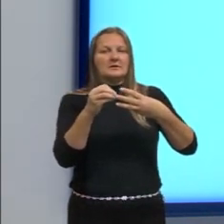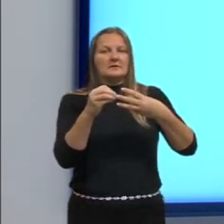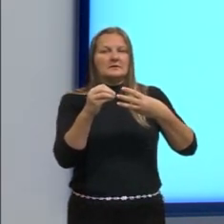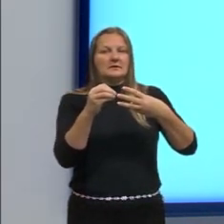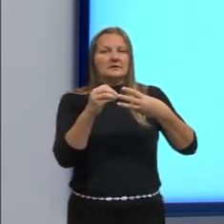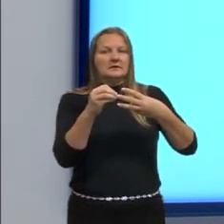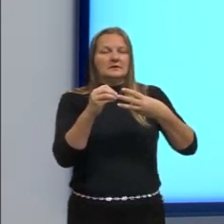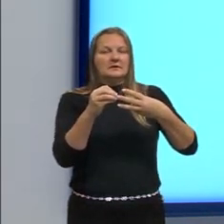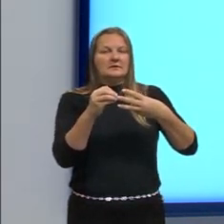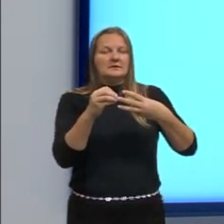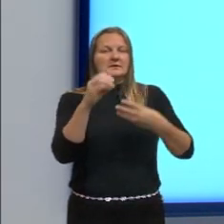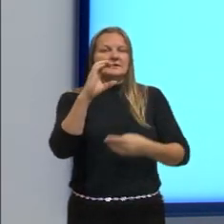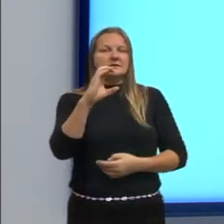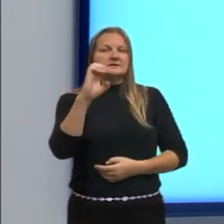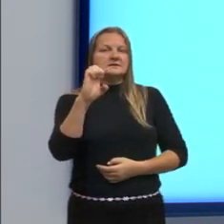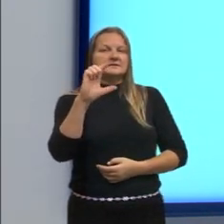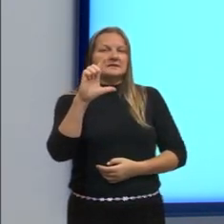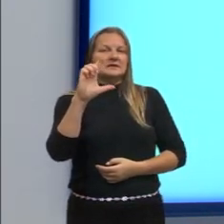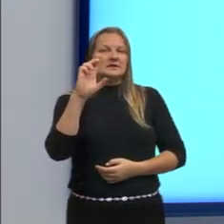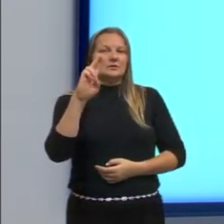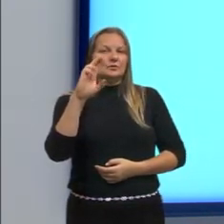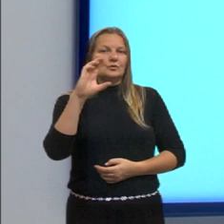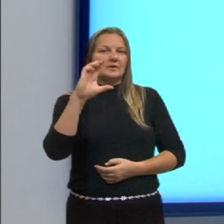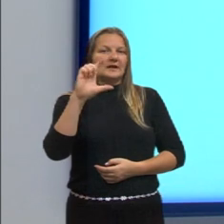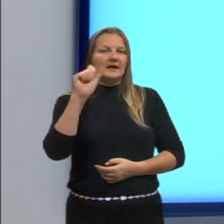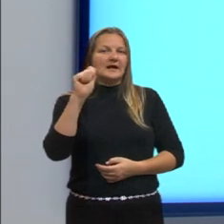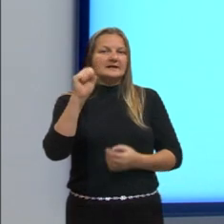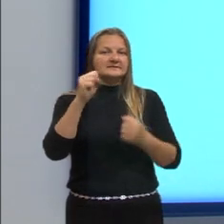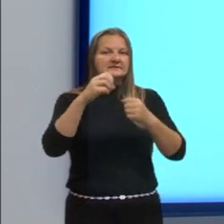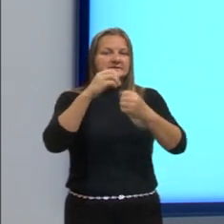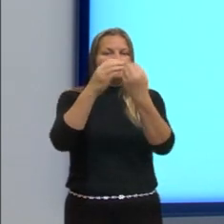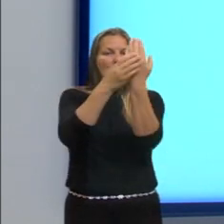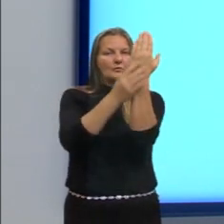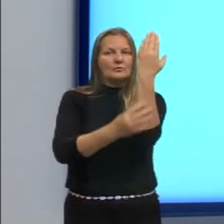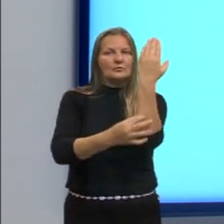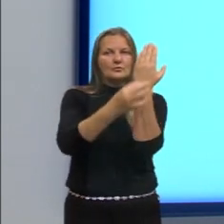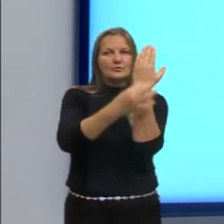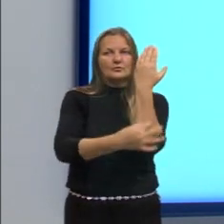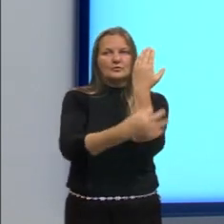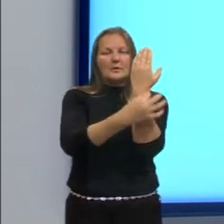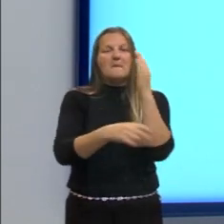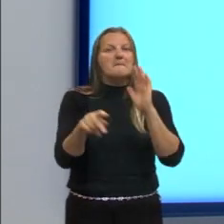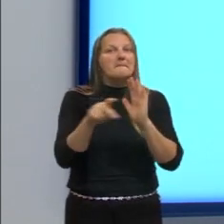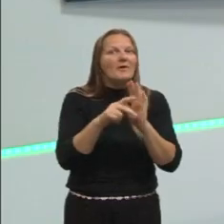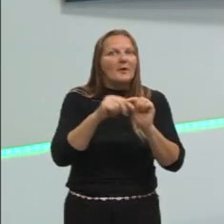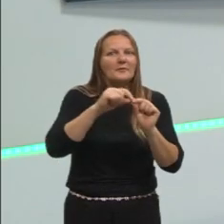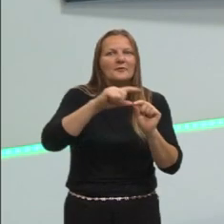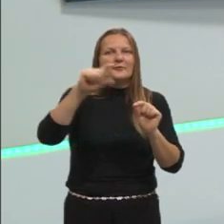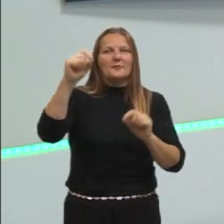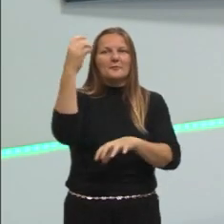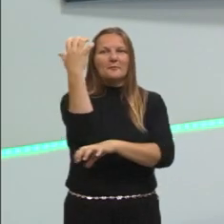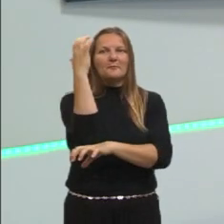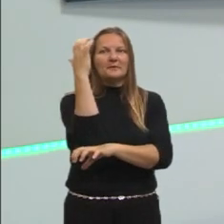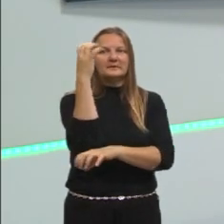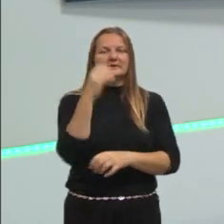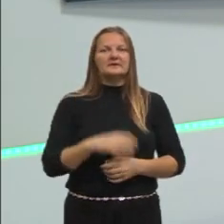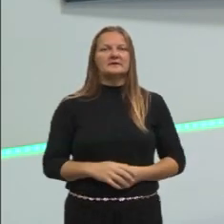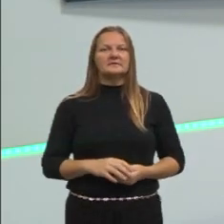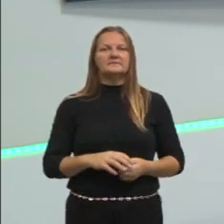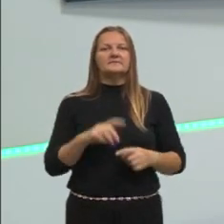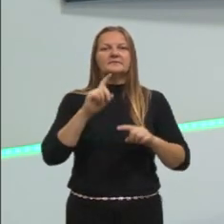é enzima que atua sobre a celulose que nós não temos o nosso organismo e é exatamente por isso que a gente não pode